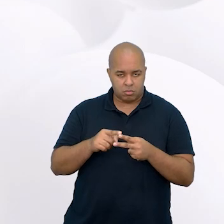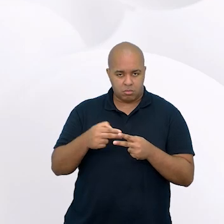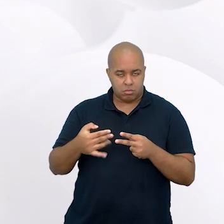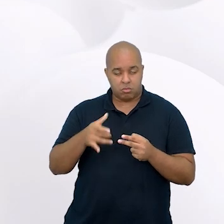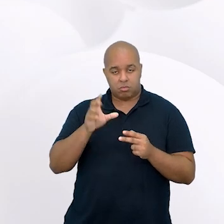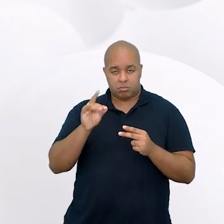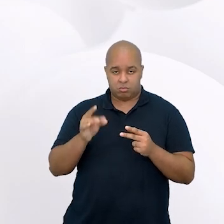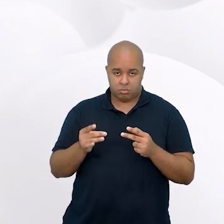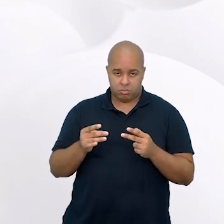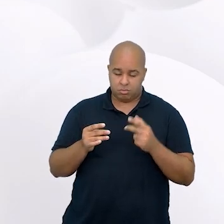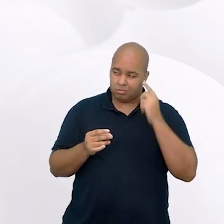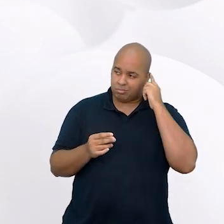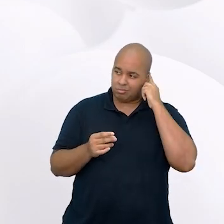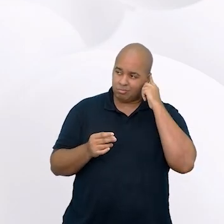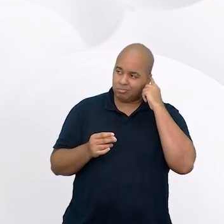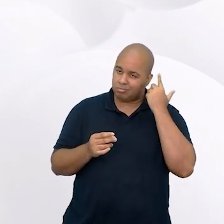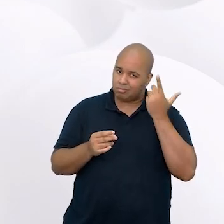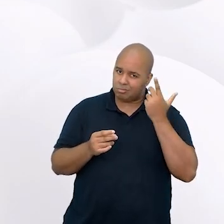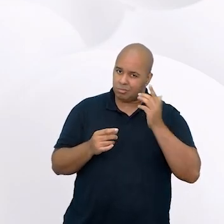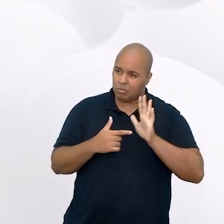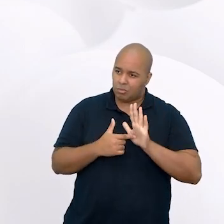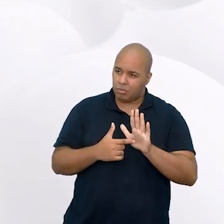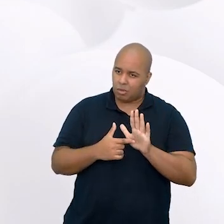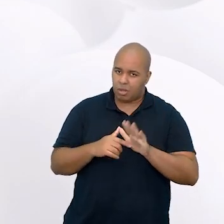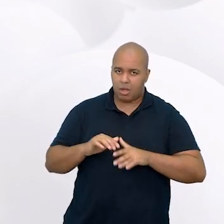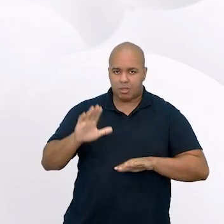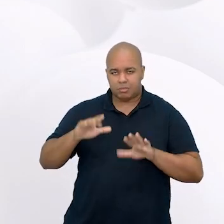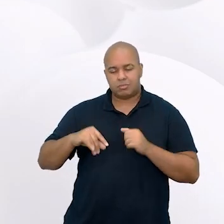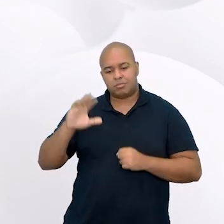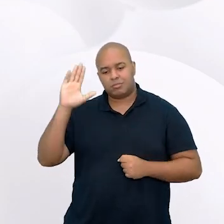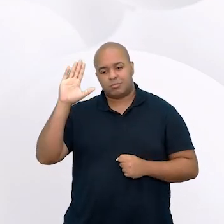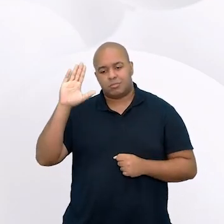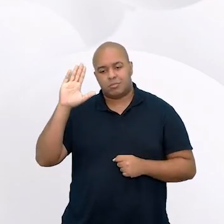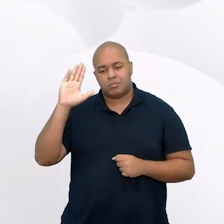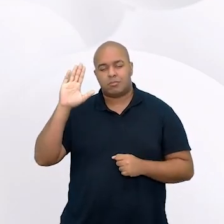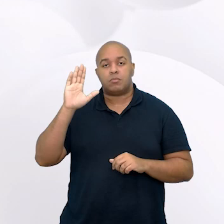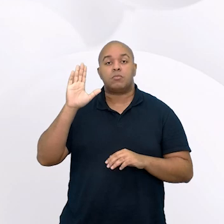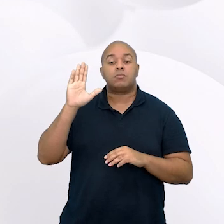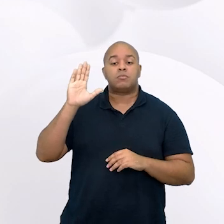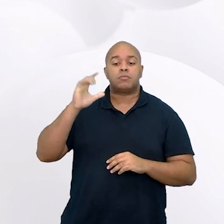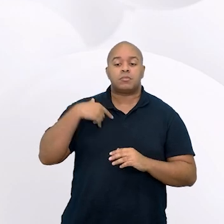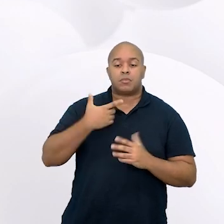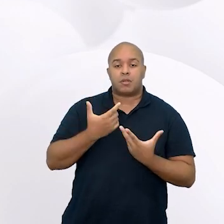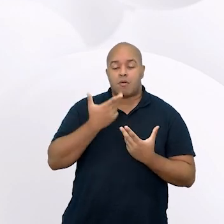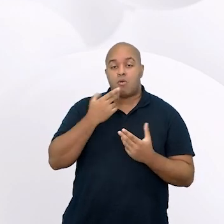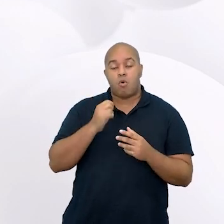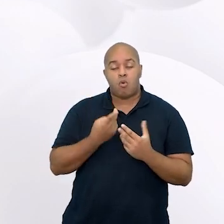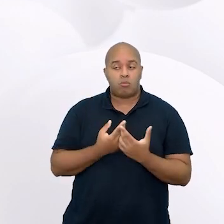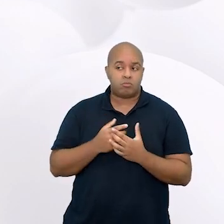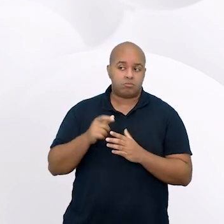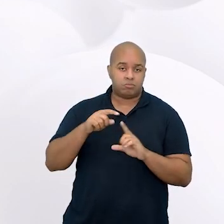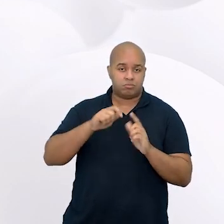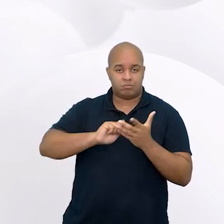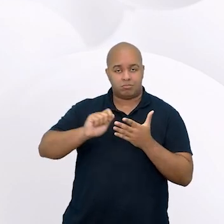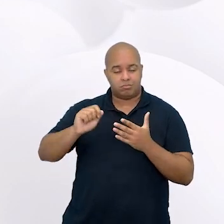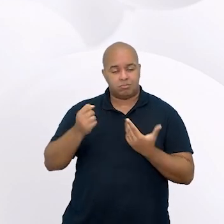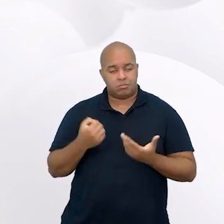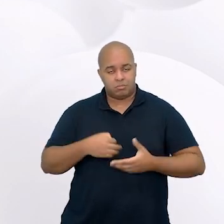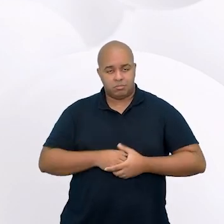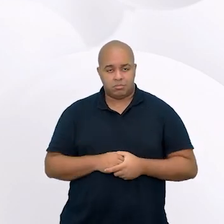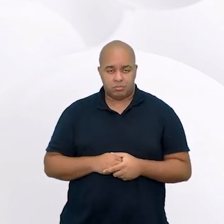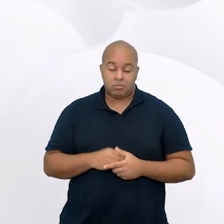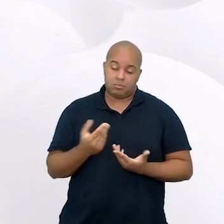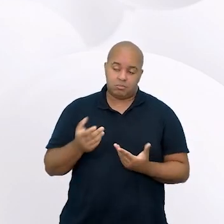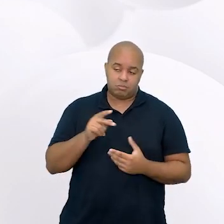bem específicas. Os sinais com a mão, levantar a mão, né? Sinalizar, ou a lousa, né? Aí